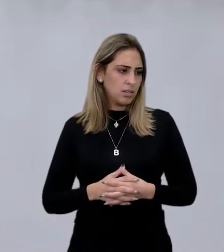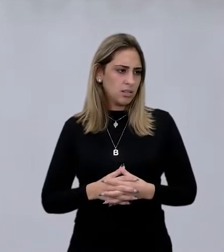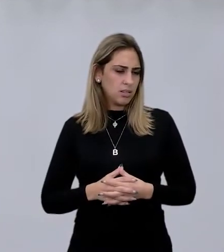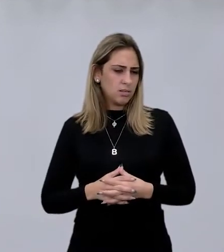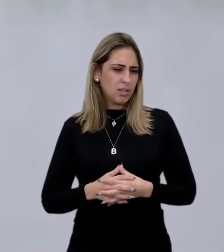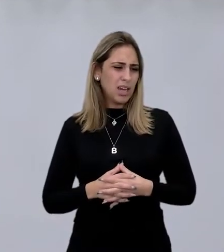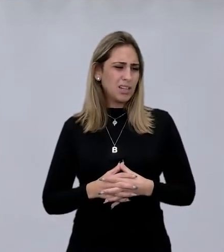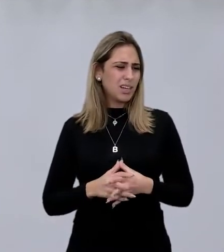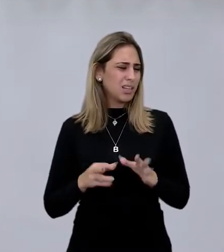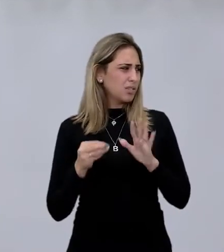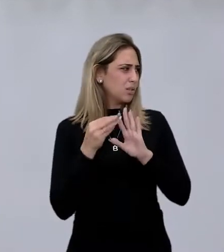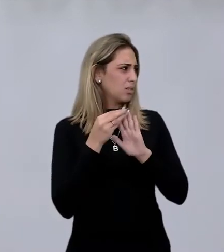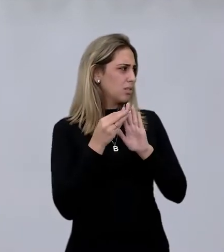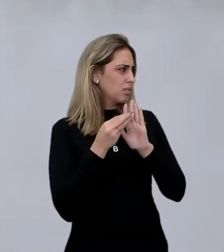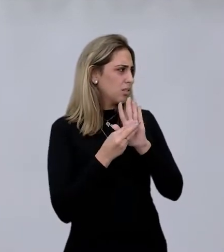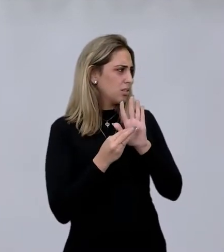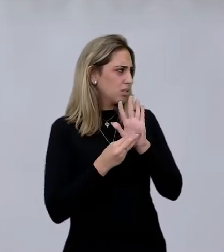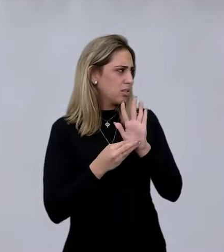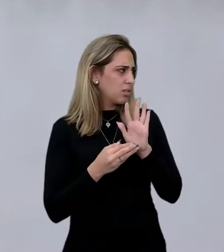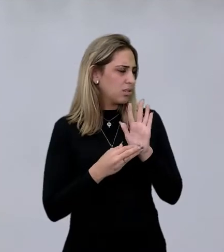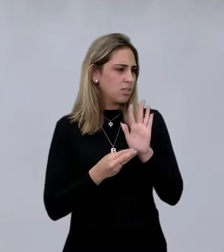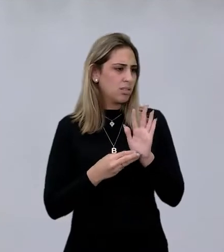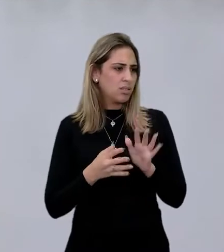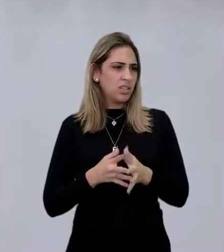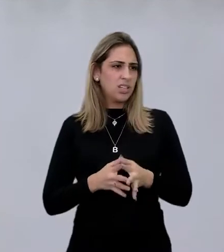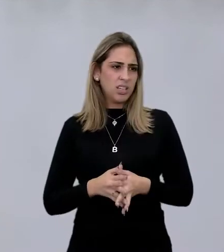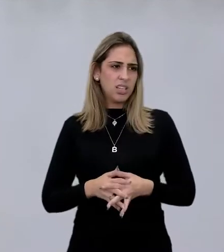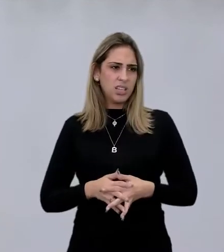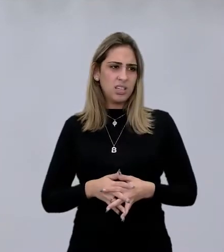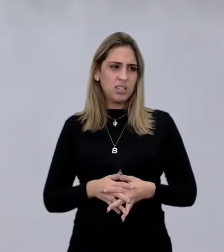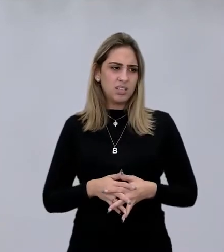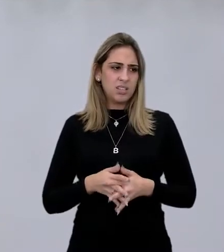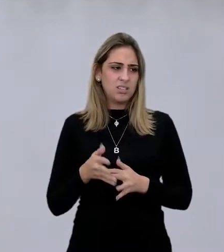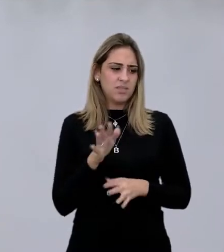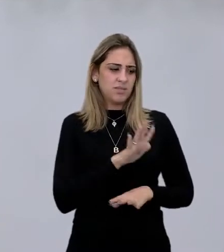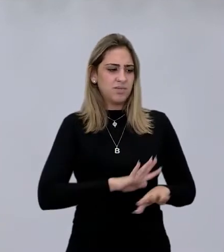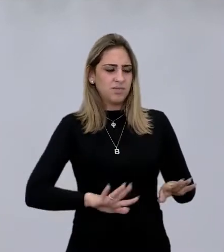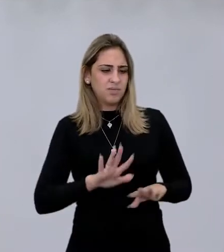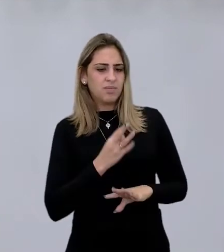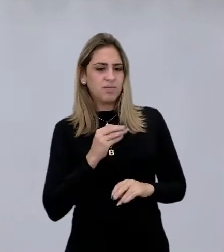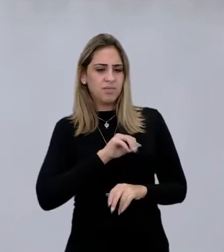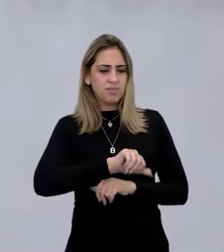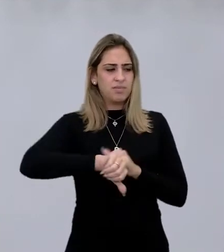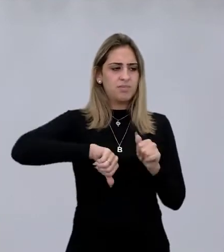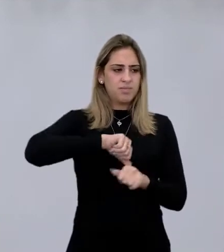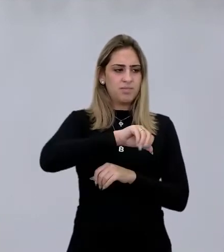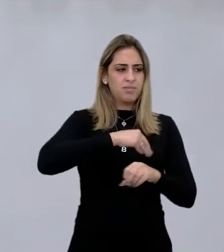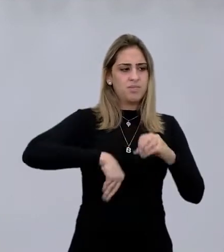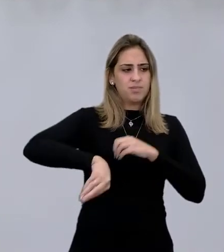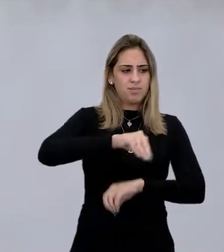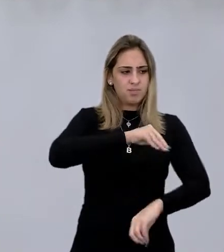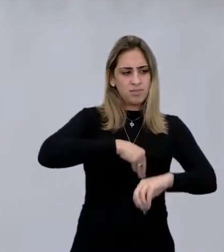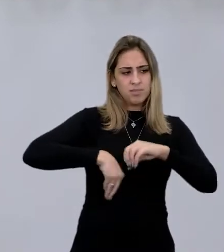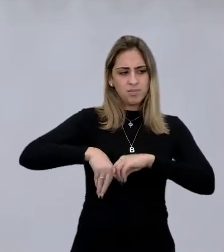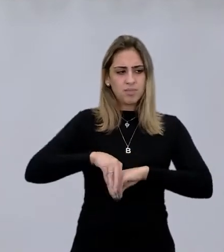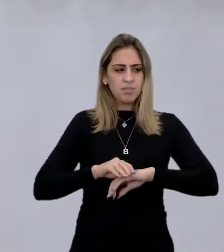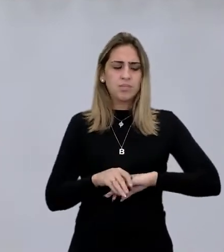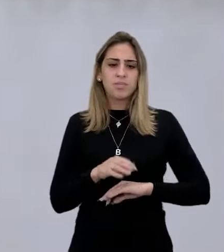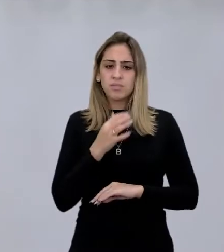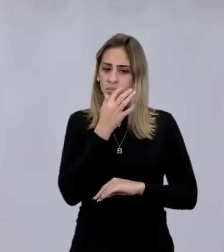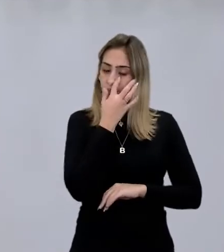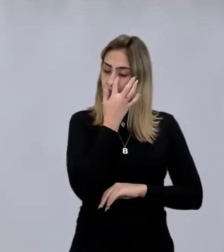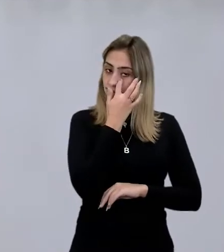isso, indiferente de qual momento a sociedade vai estar, eu vou ser, obviamente, culpabilizada pelo que eu estou fazendo. Não existe um